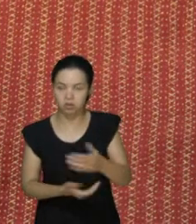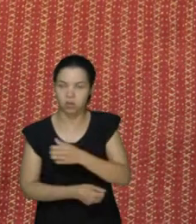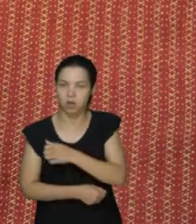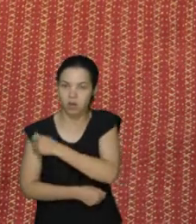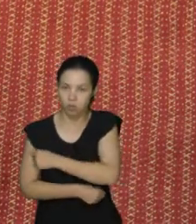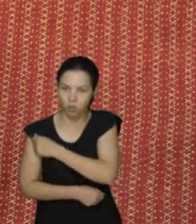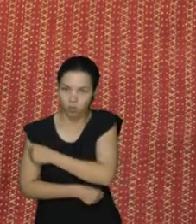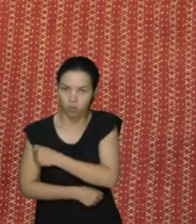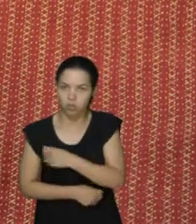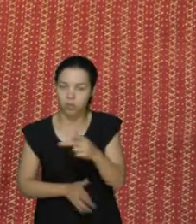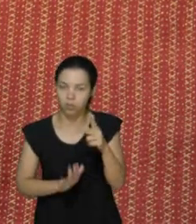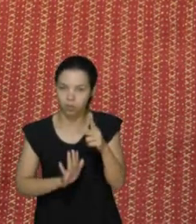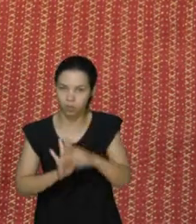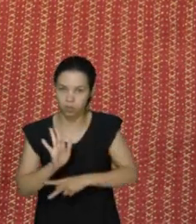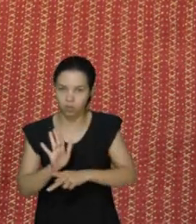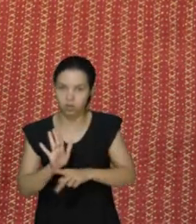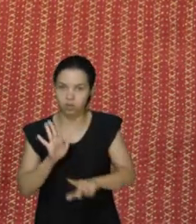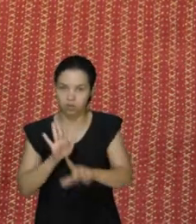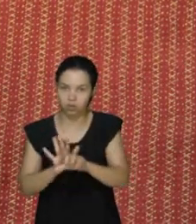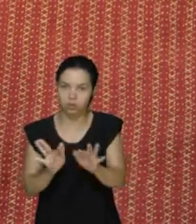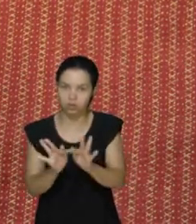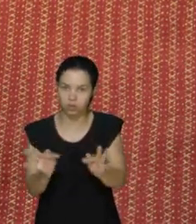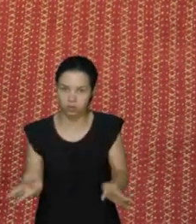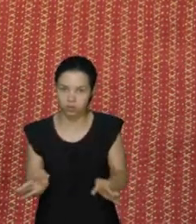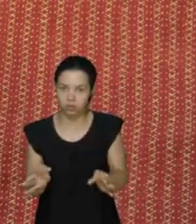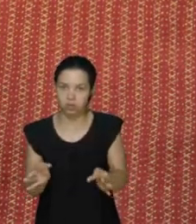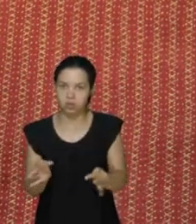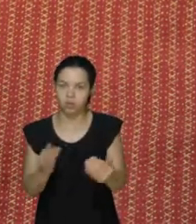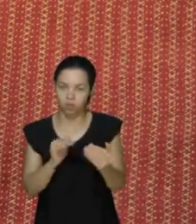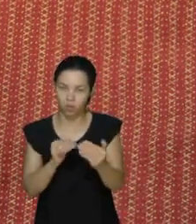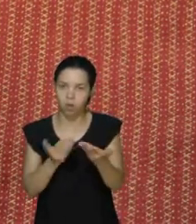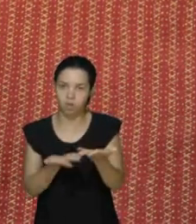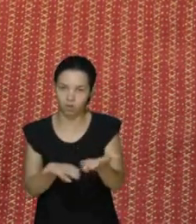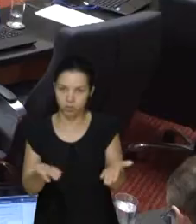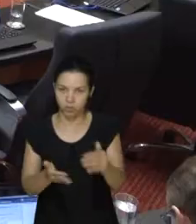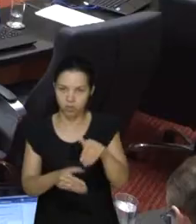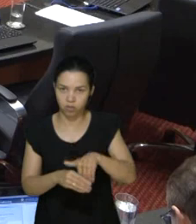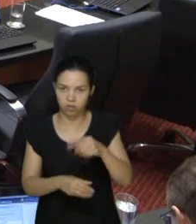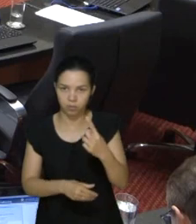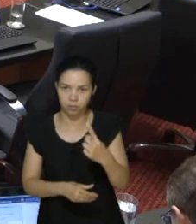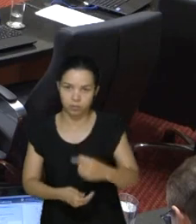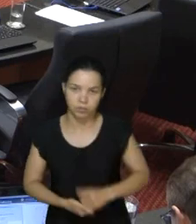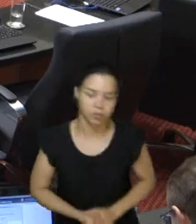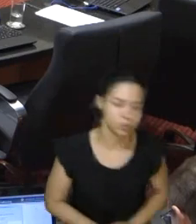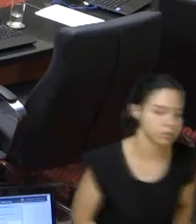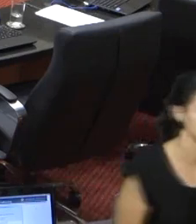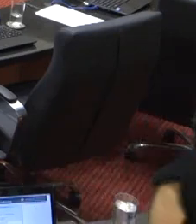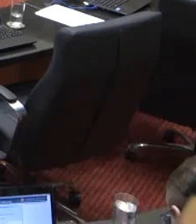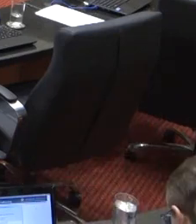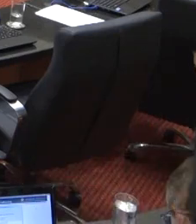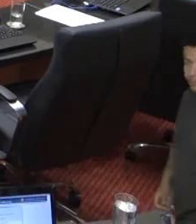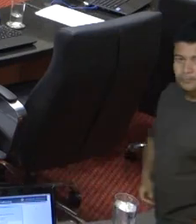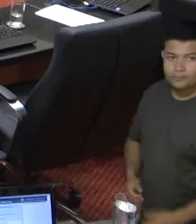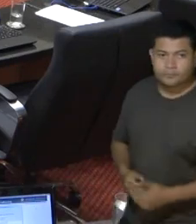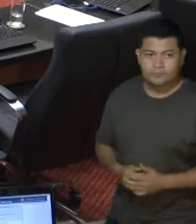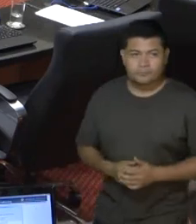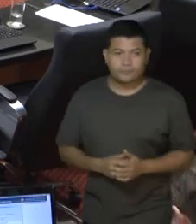projeto de lei muito simples e eu conto com o apoio dos senhores deputados votando um. Muito obrigada. Deputada Luciane